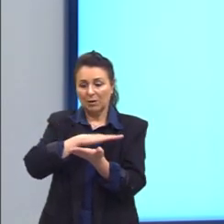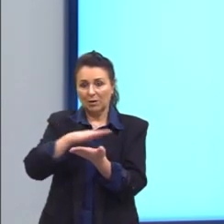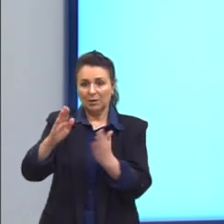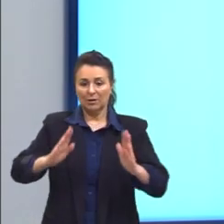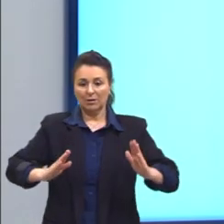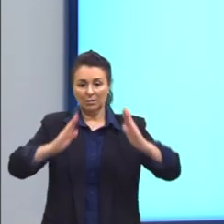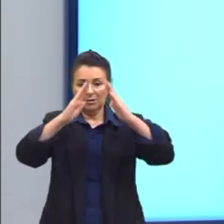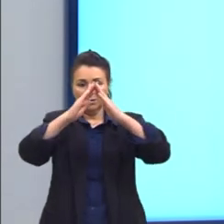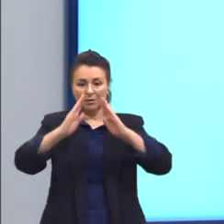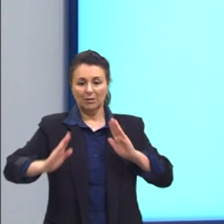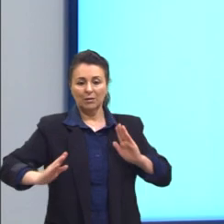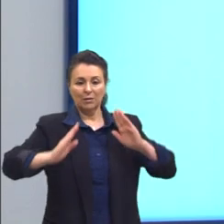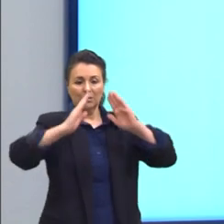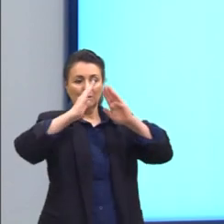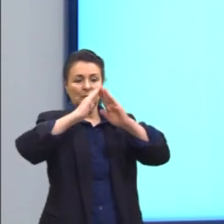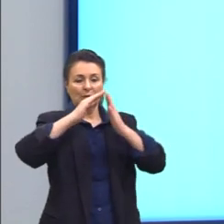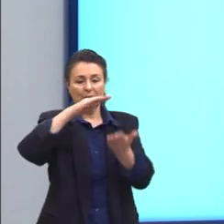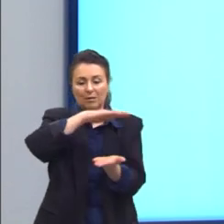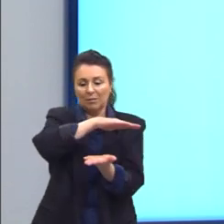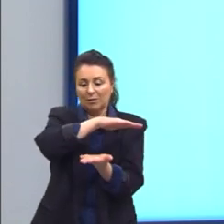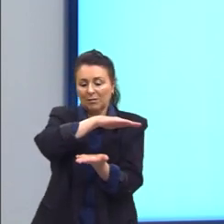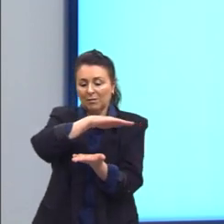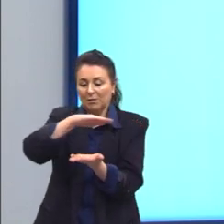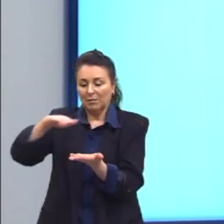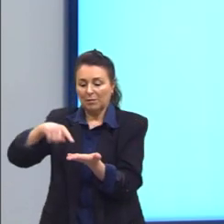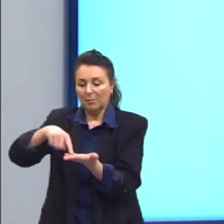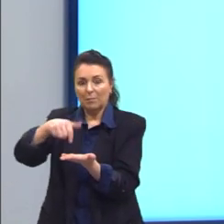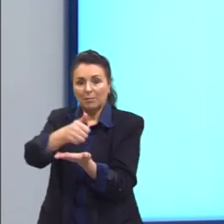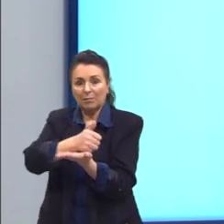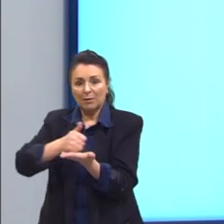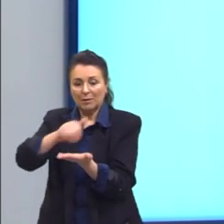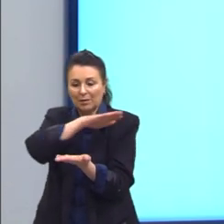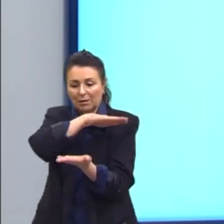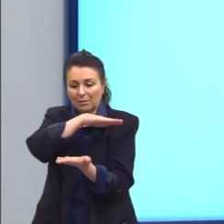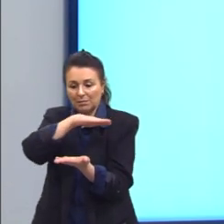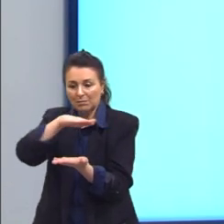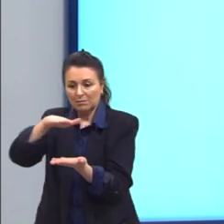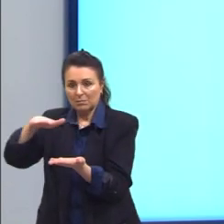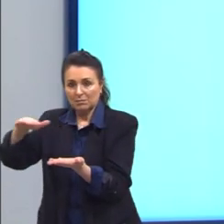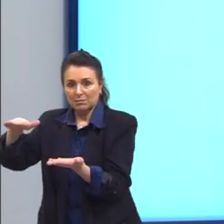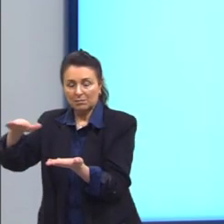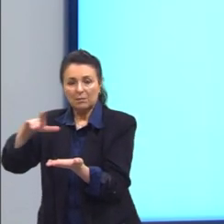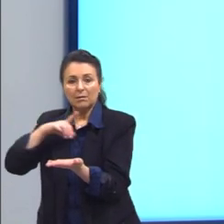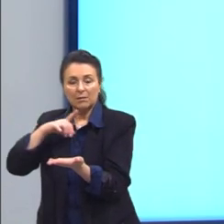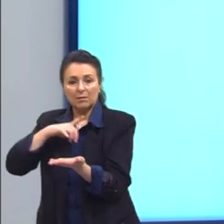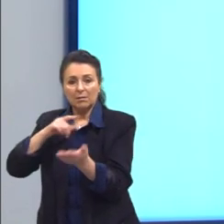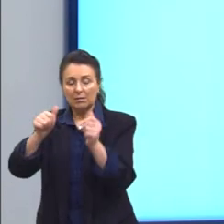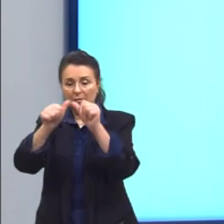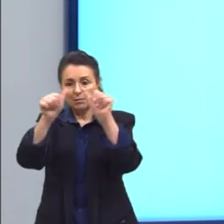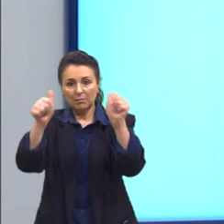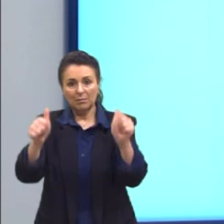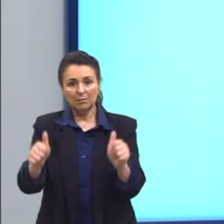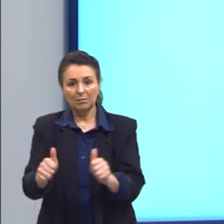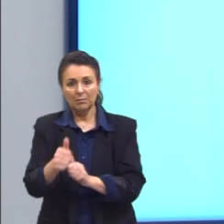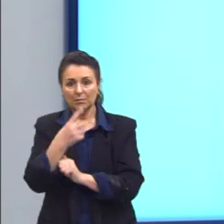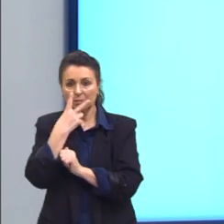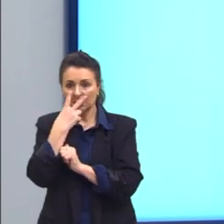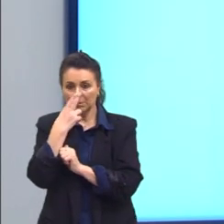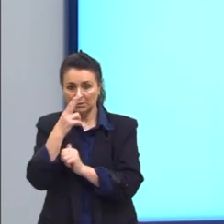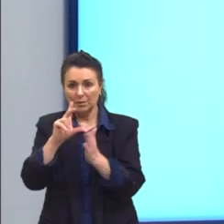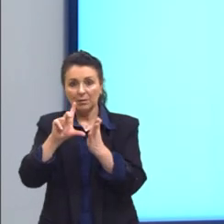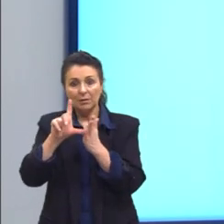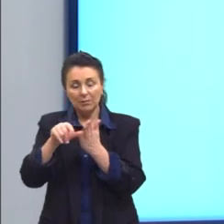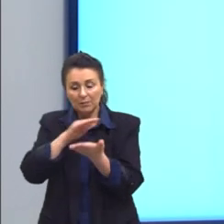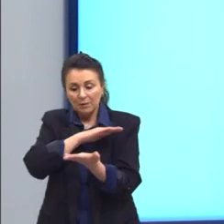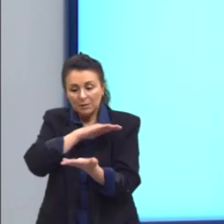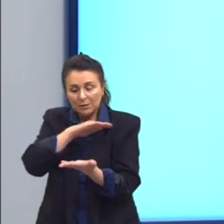corte é paralelo a nossa base então nós temos ali uma figura semelhante porque aqui após o